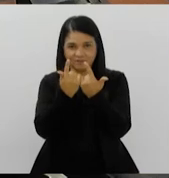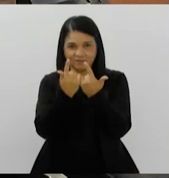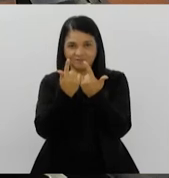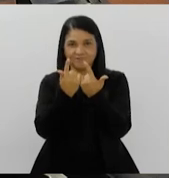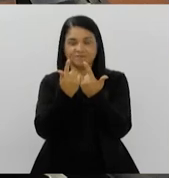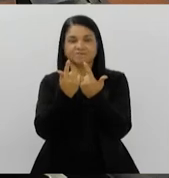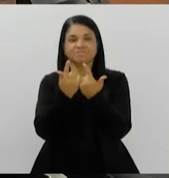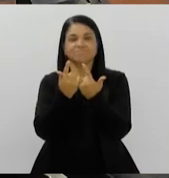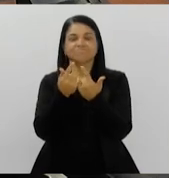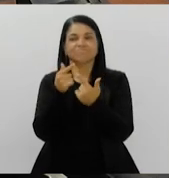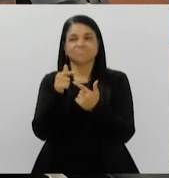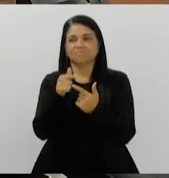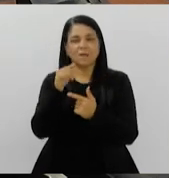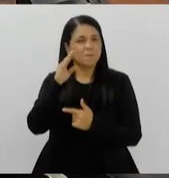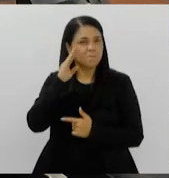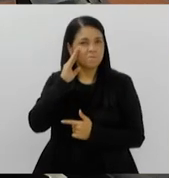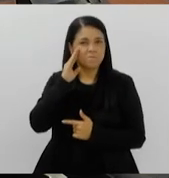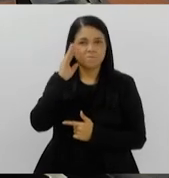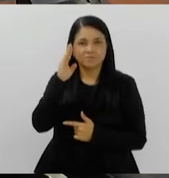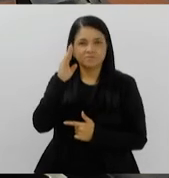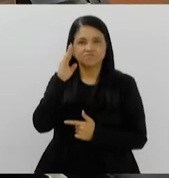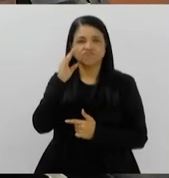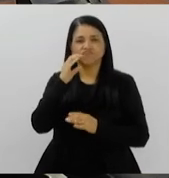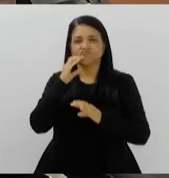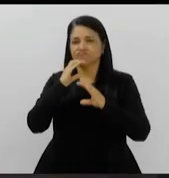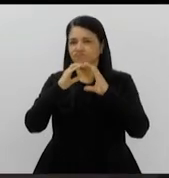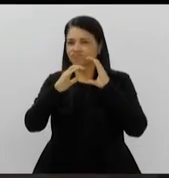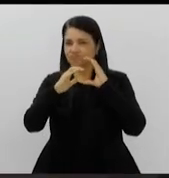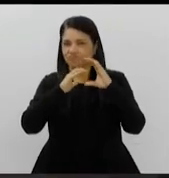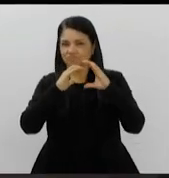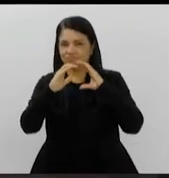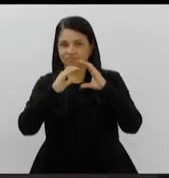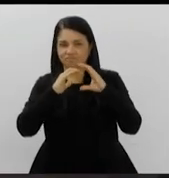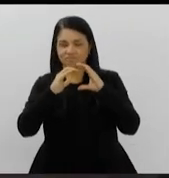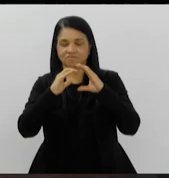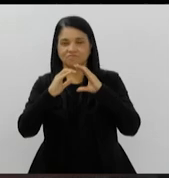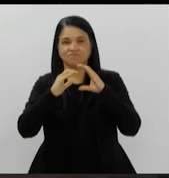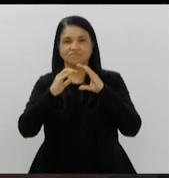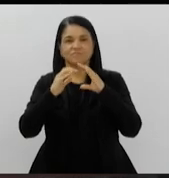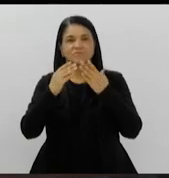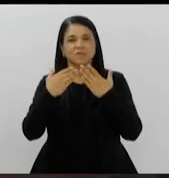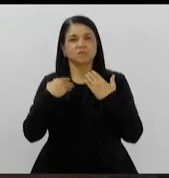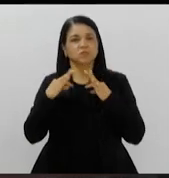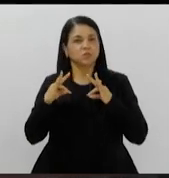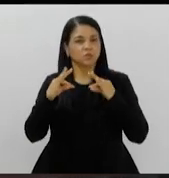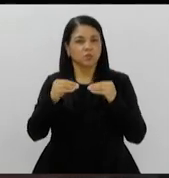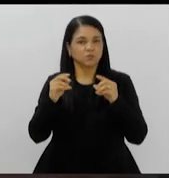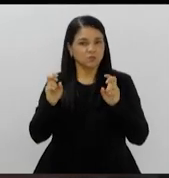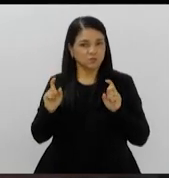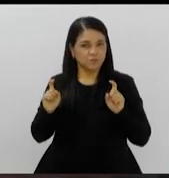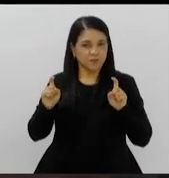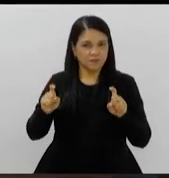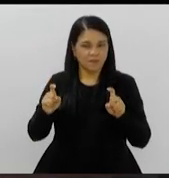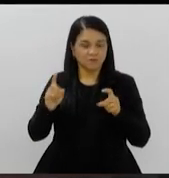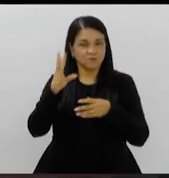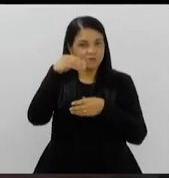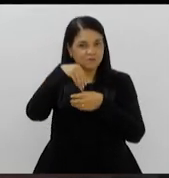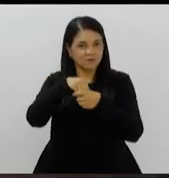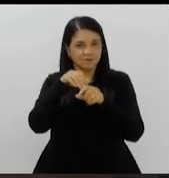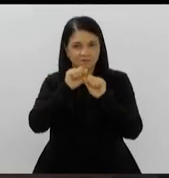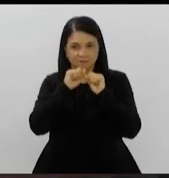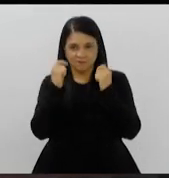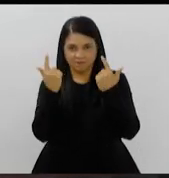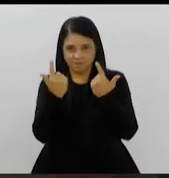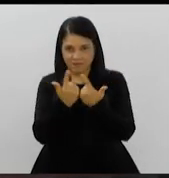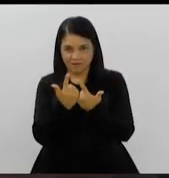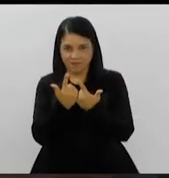esse instrumento de comunicação e prestação de conta dos nossos mandatos aqui na Assembleia Legislativa, saudar